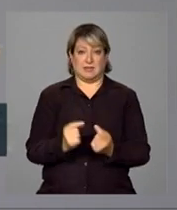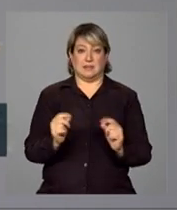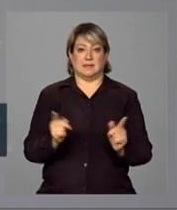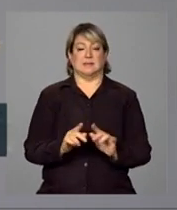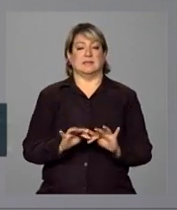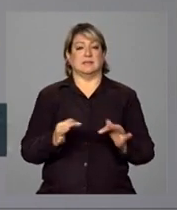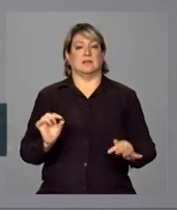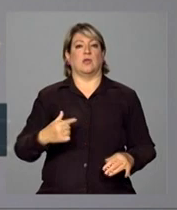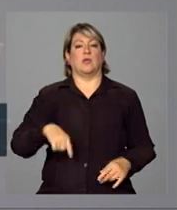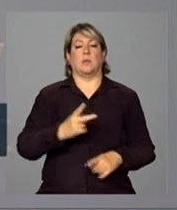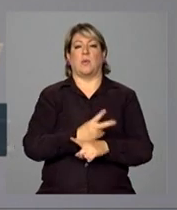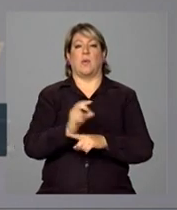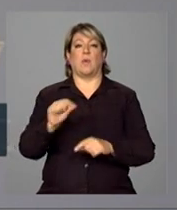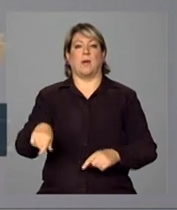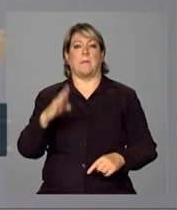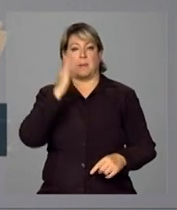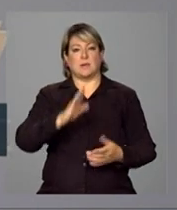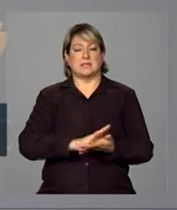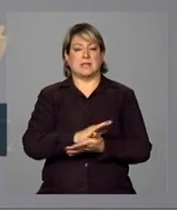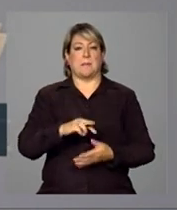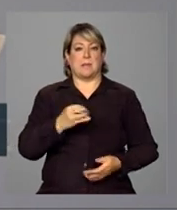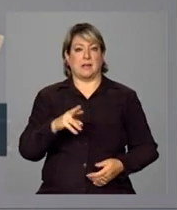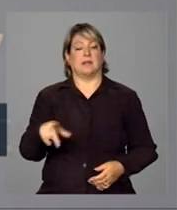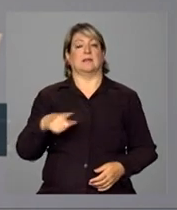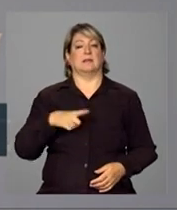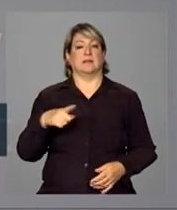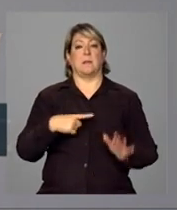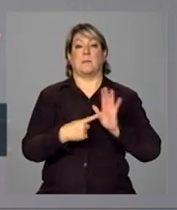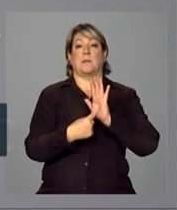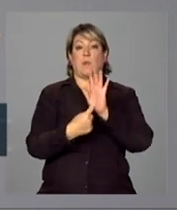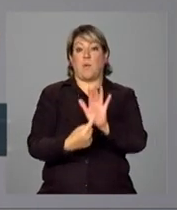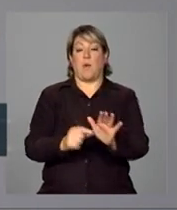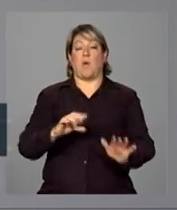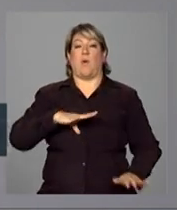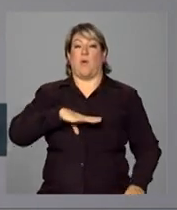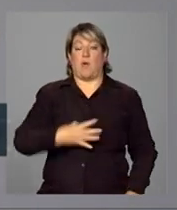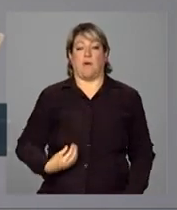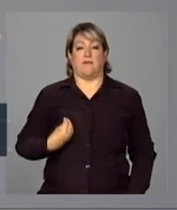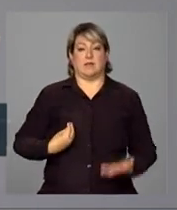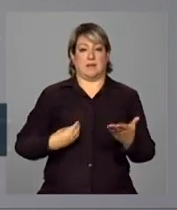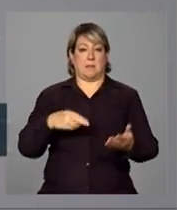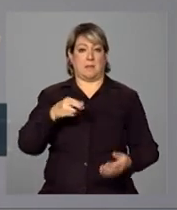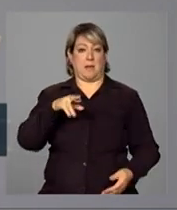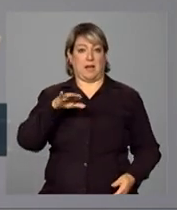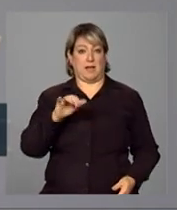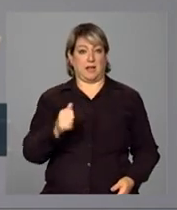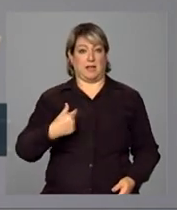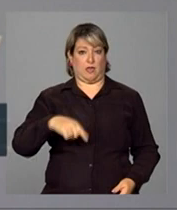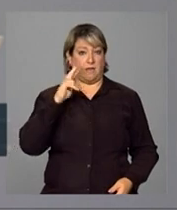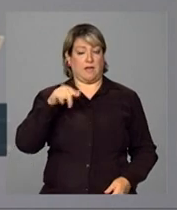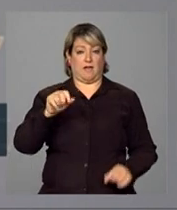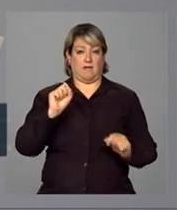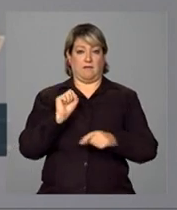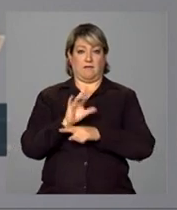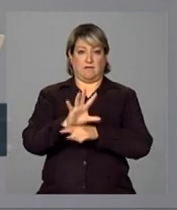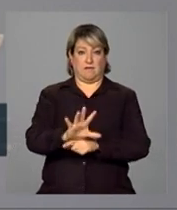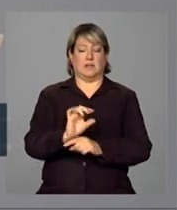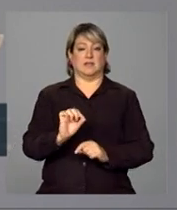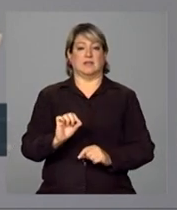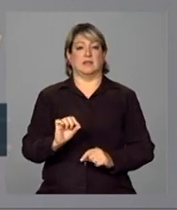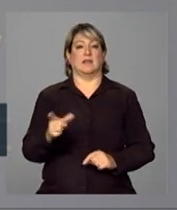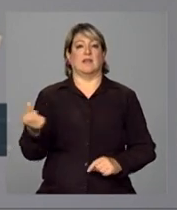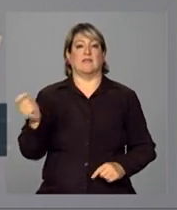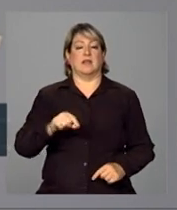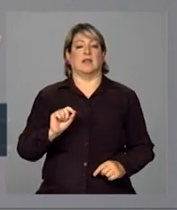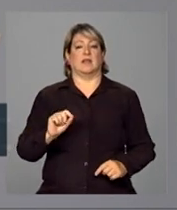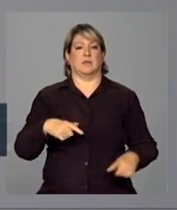e o que significa o Brasil sem miséria. Está expresso na corajosa vida da Dona Maria, que nós vimos aqui no vídeo, que veio das missões